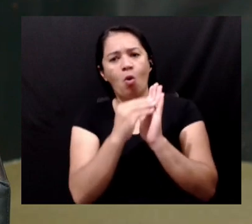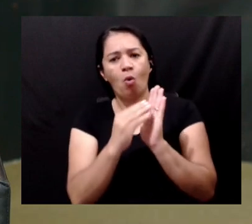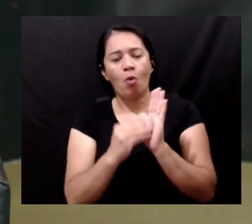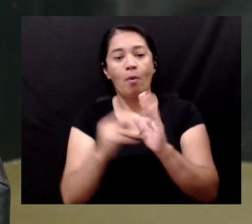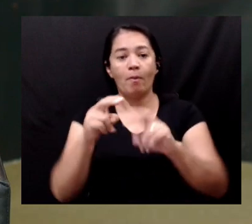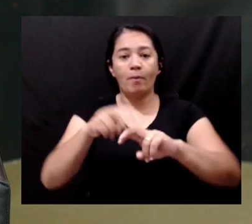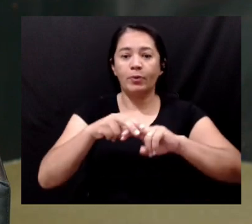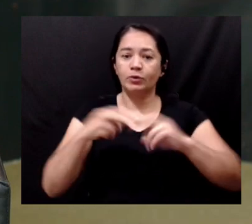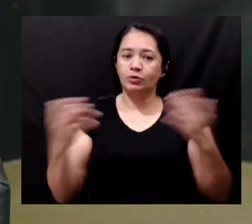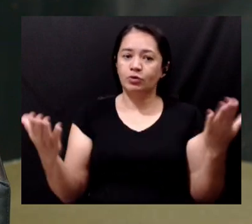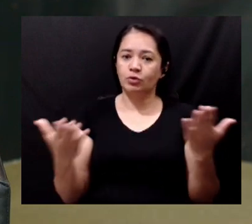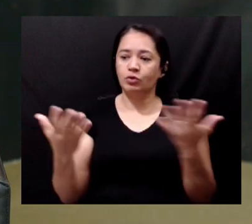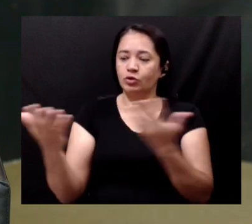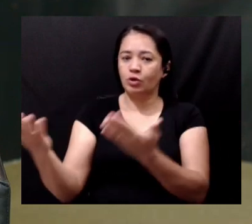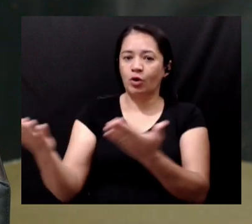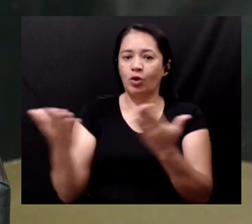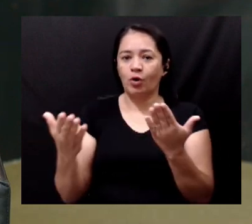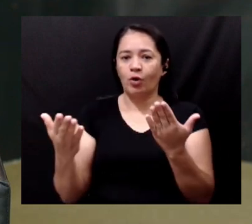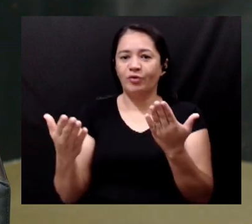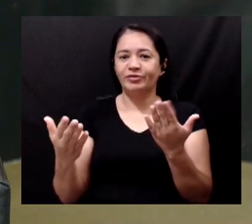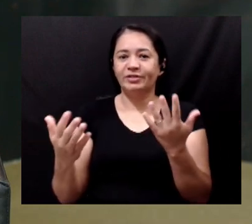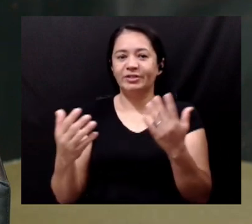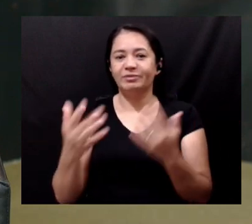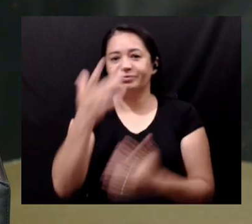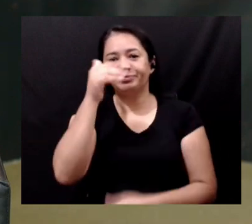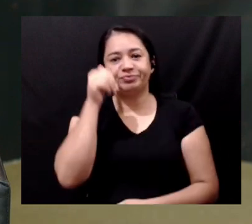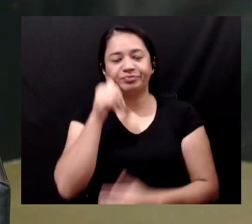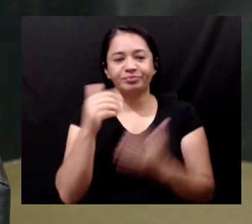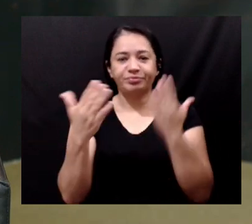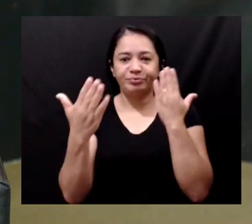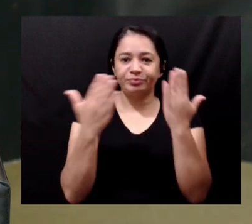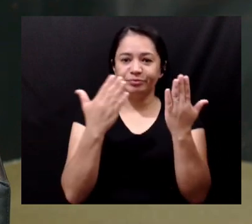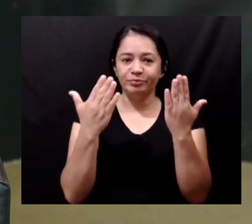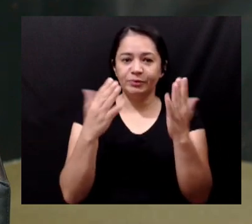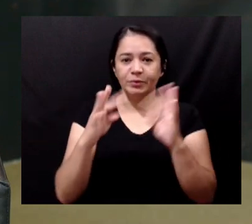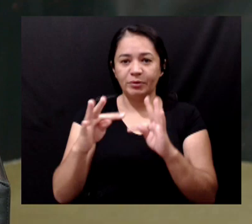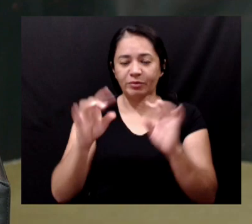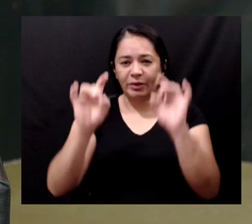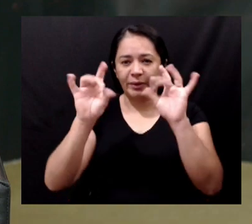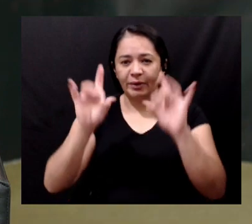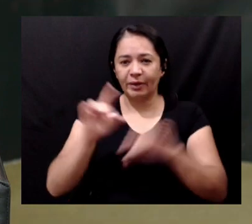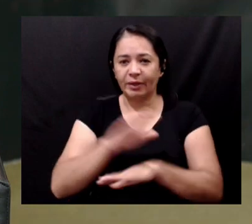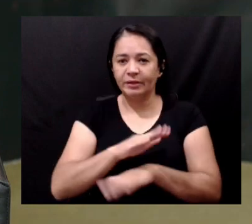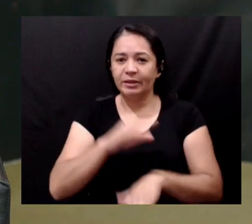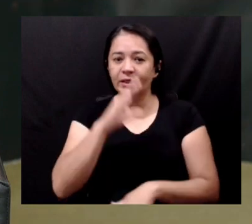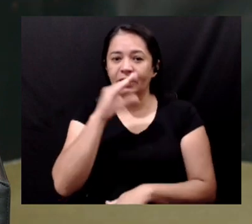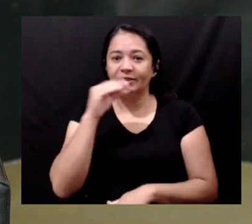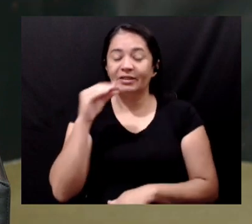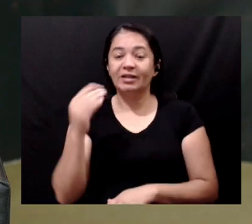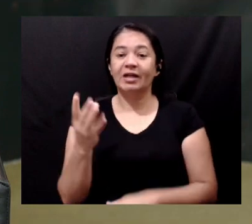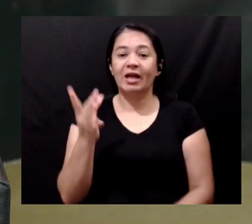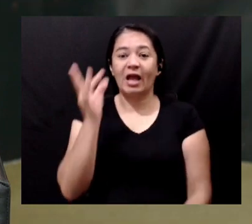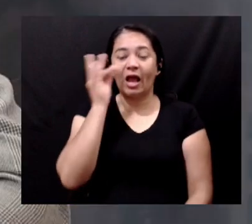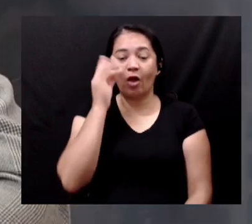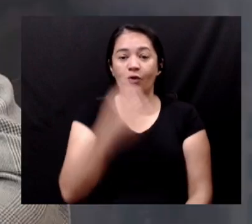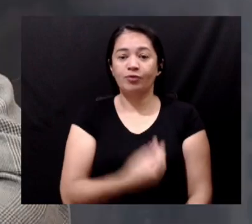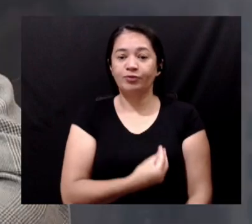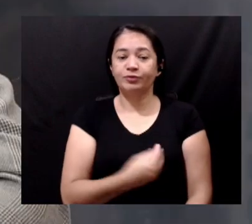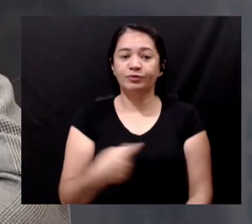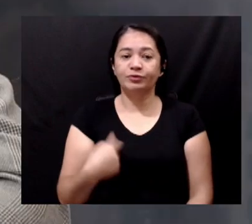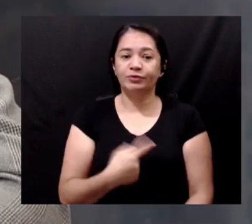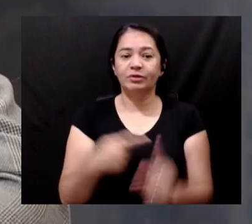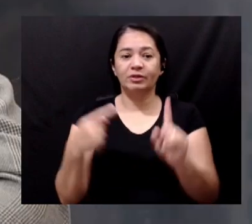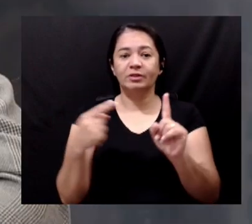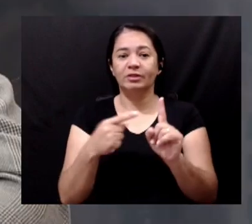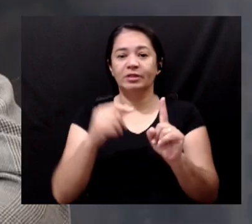psicóloga clínica e terapeuta, ela é especialista em crianças e adolescentes, conosco ao vivo aqui no estúdio, Ana Lu